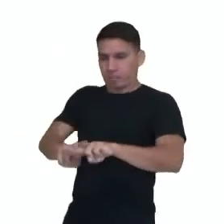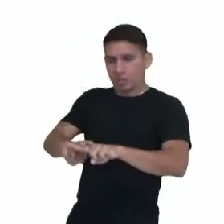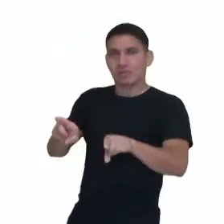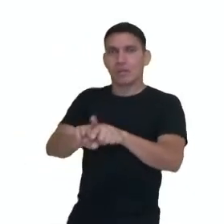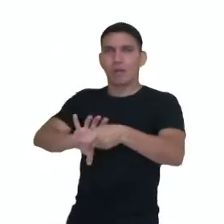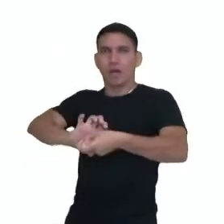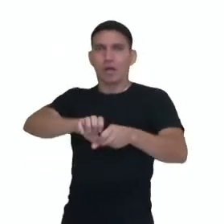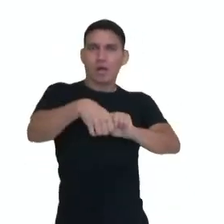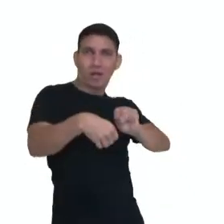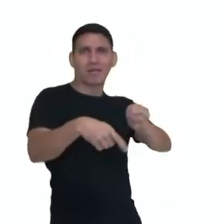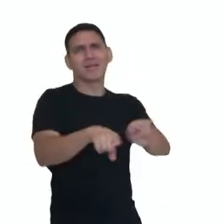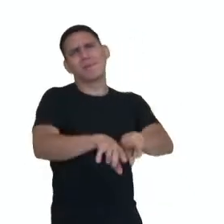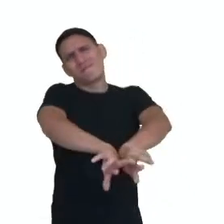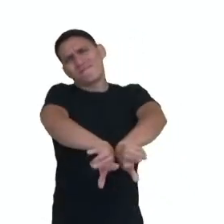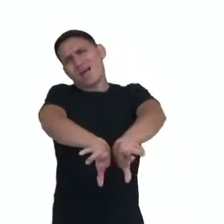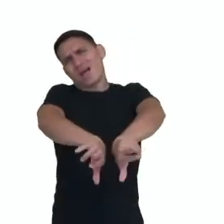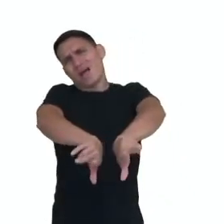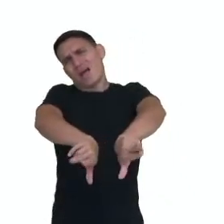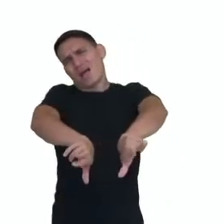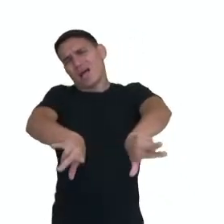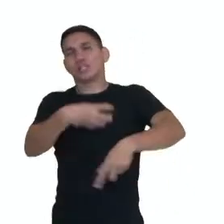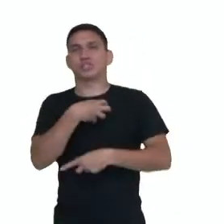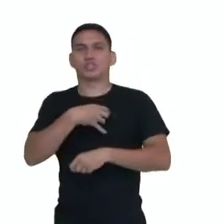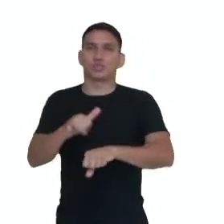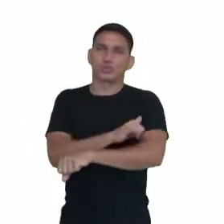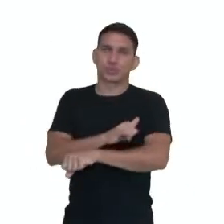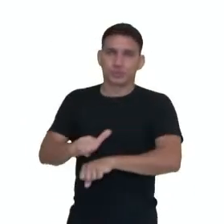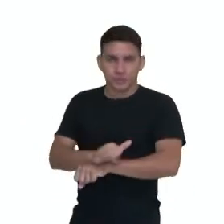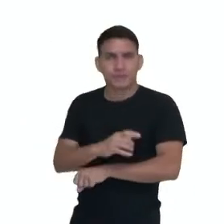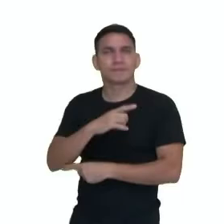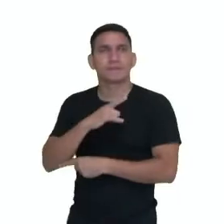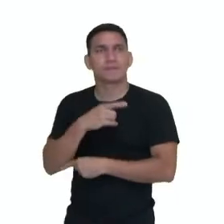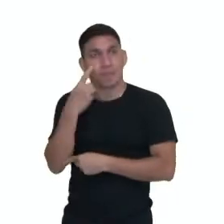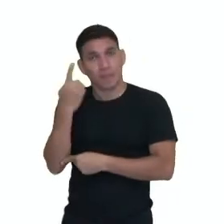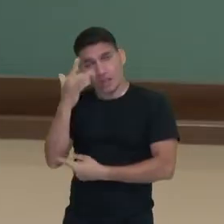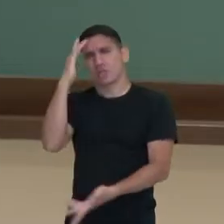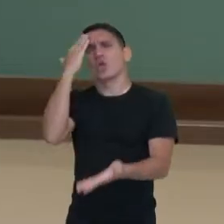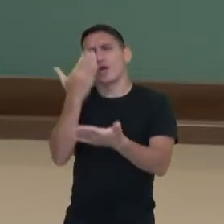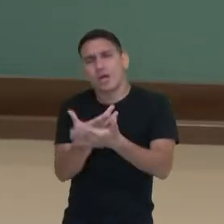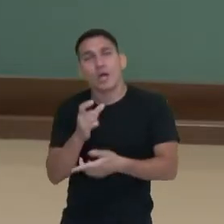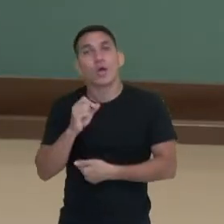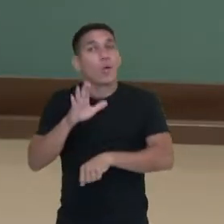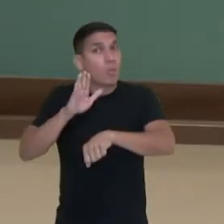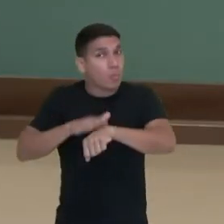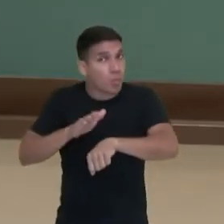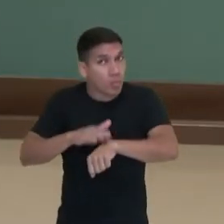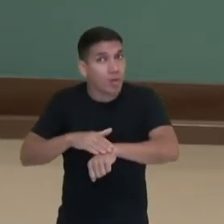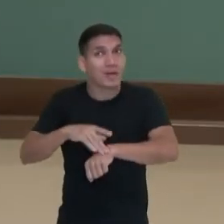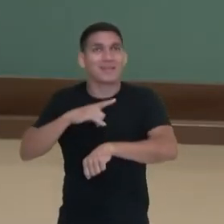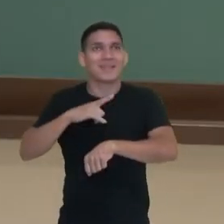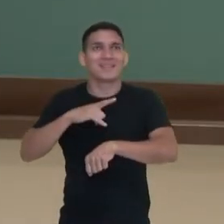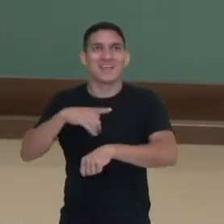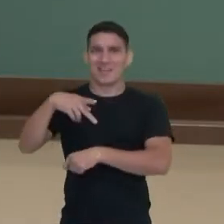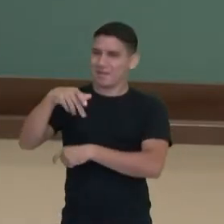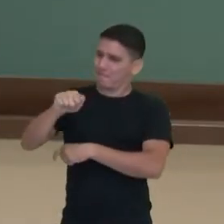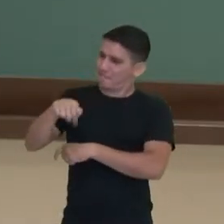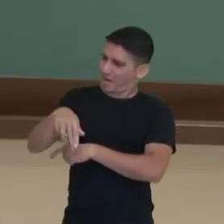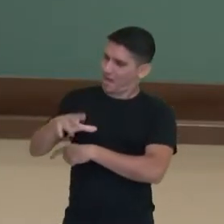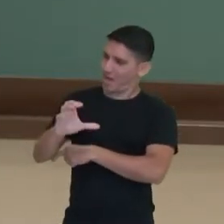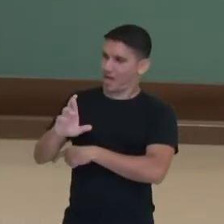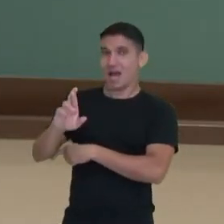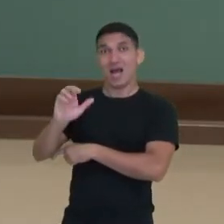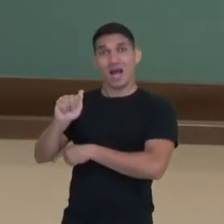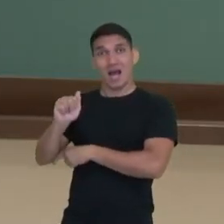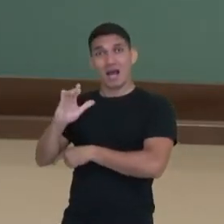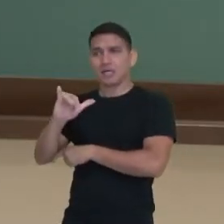joelhadas, além de outros golpes. A gente acredita que a partir do pancrácio, a gente